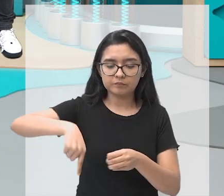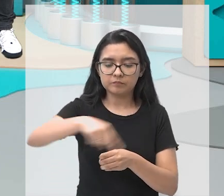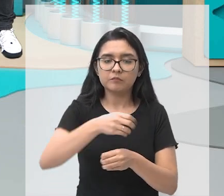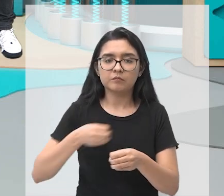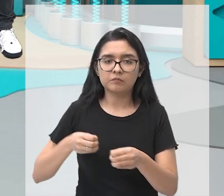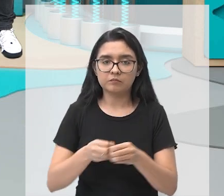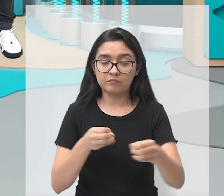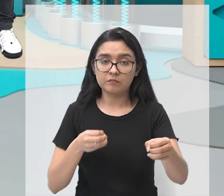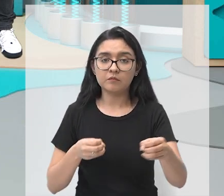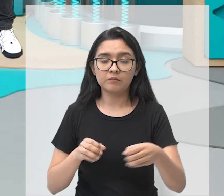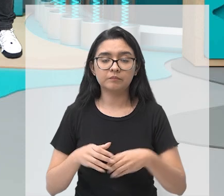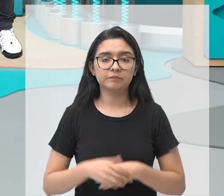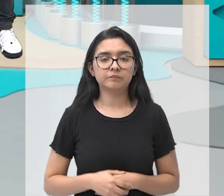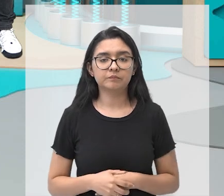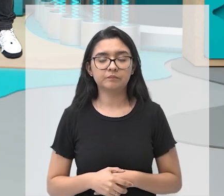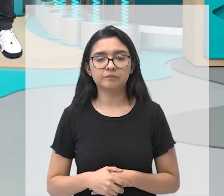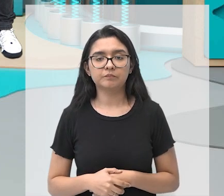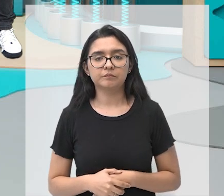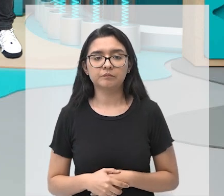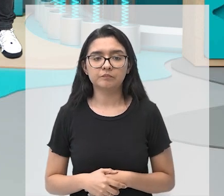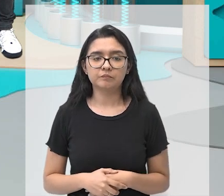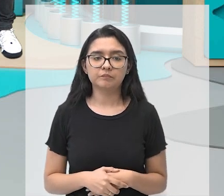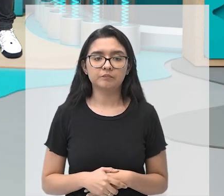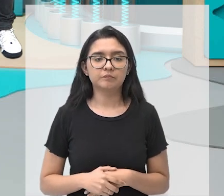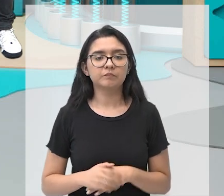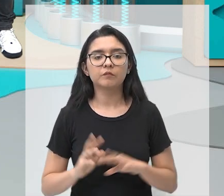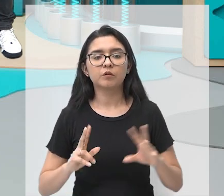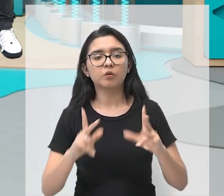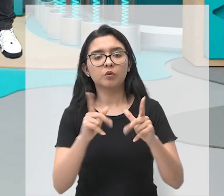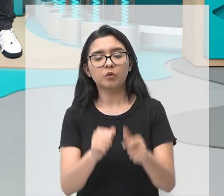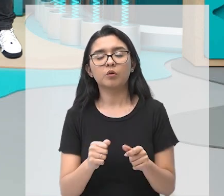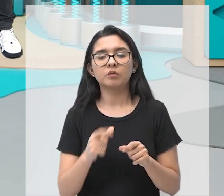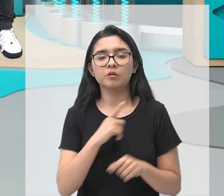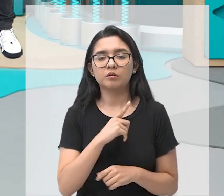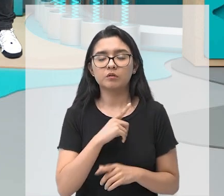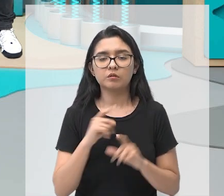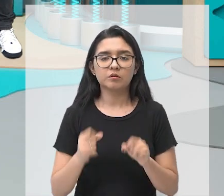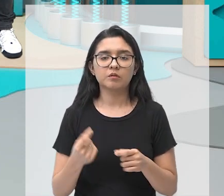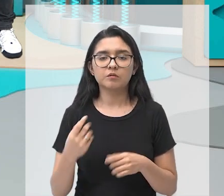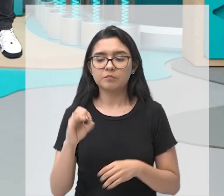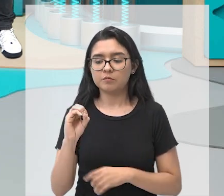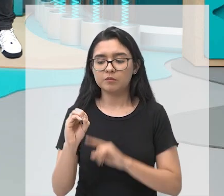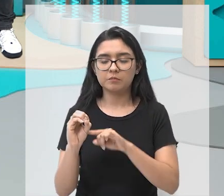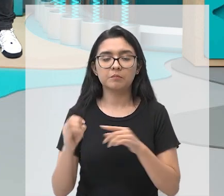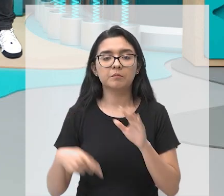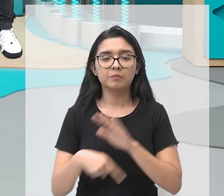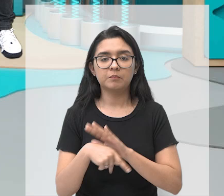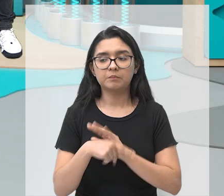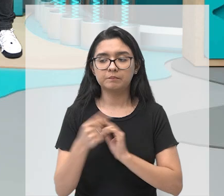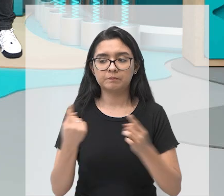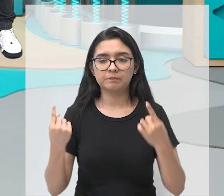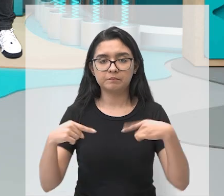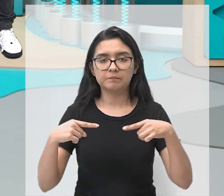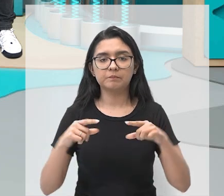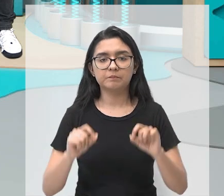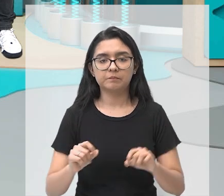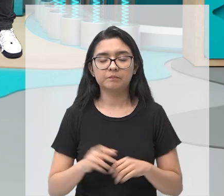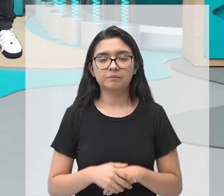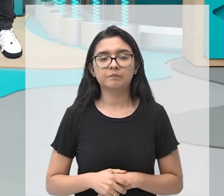jogador com a sua própria bolinha. Todas as bolinhas dos adversários postas para fora da